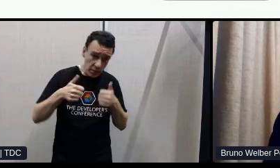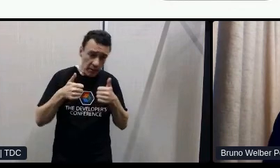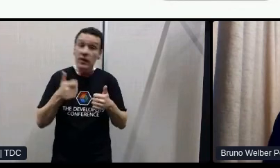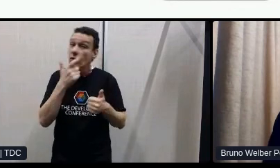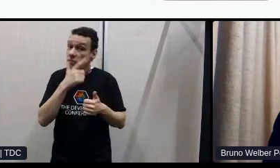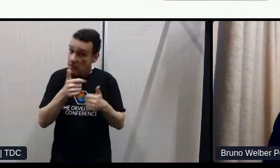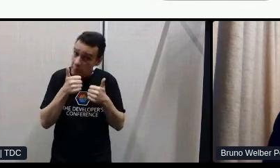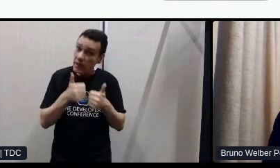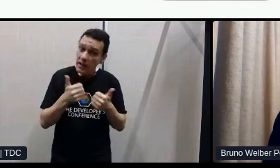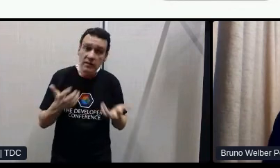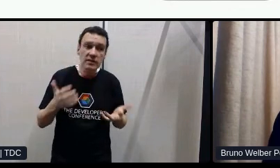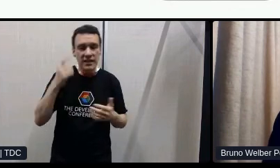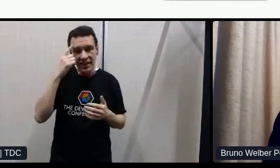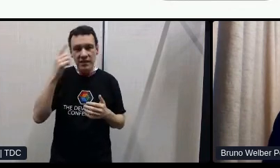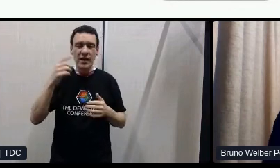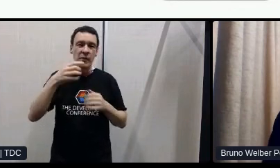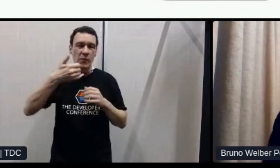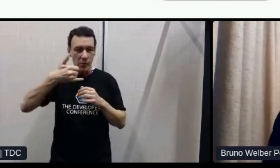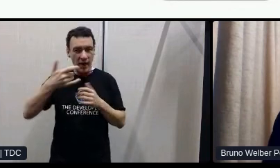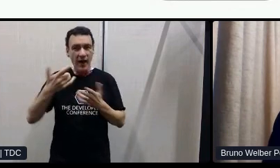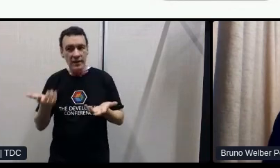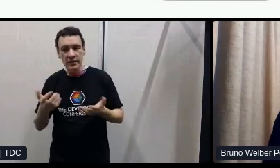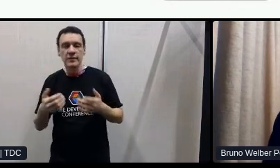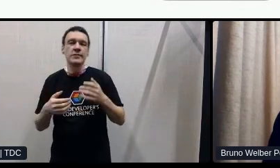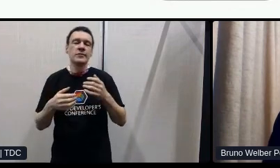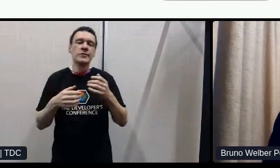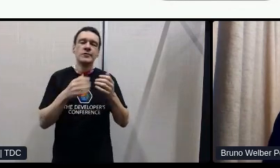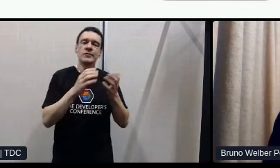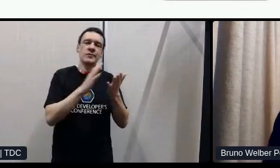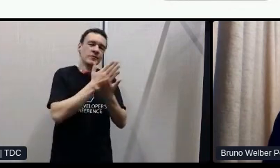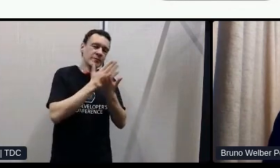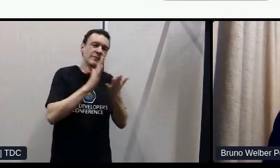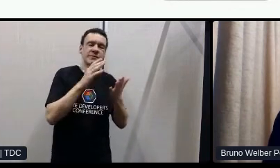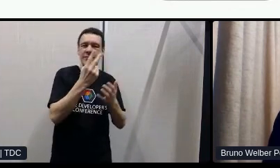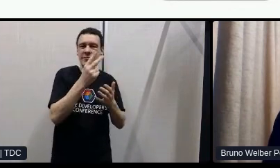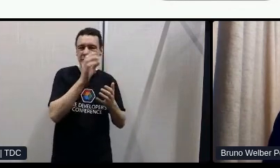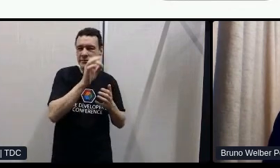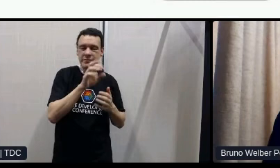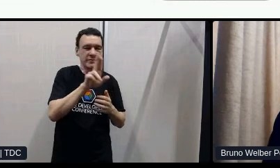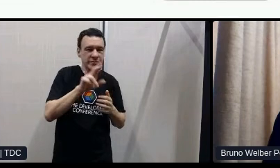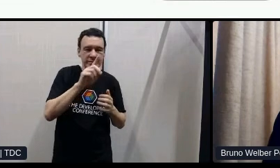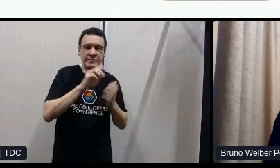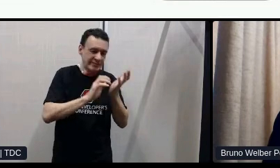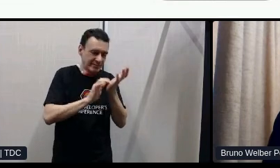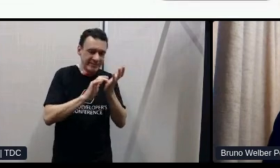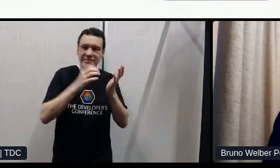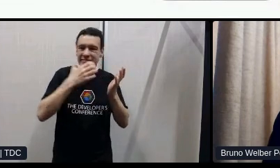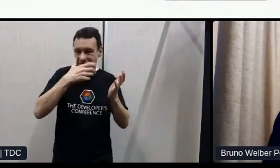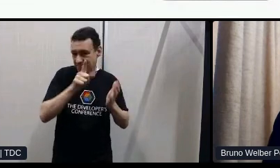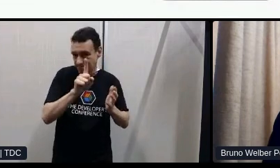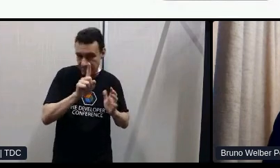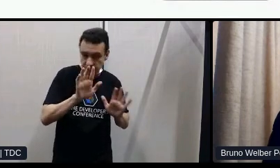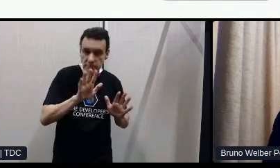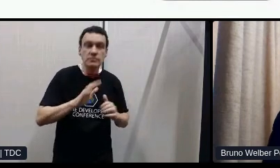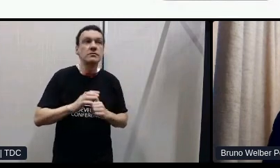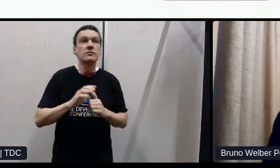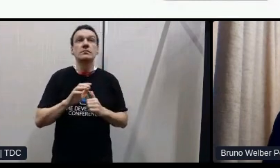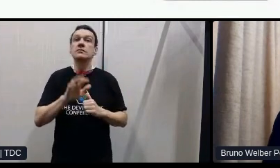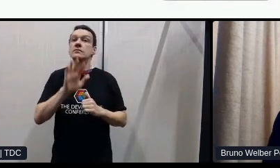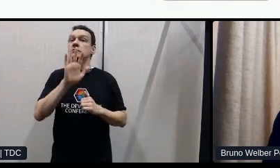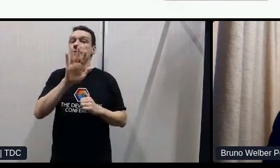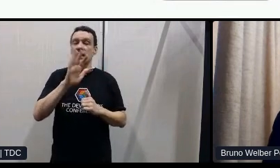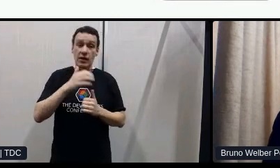até surpreendeu, né, a gente tem aqueles 2% que não usa o teclado da Apple. Mas, se pensando em básico, o pontapé